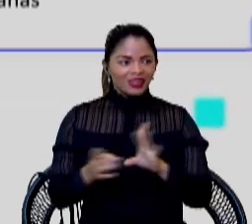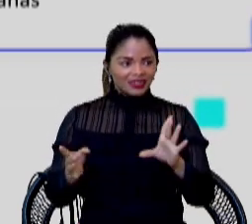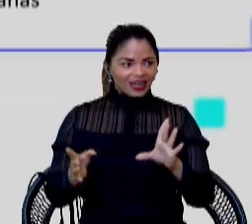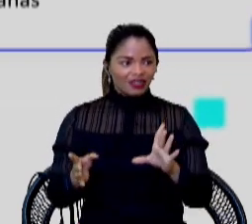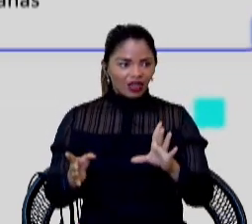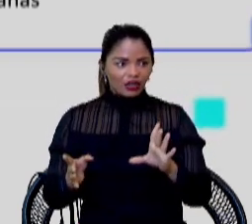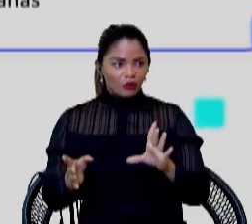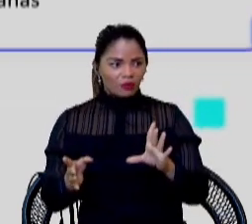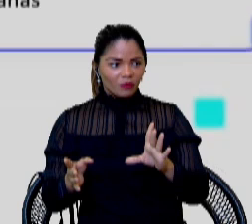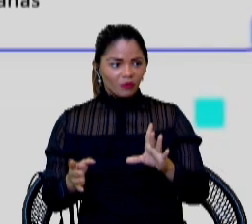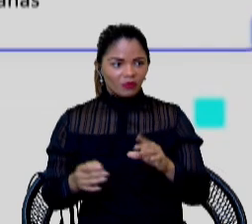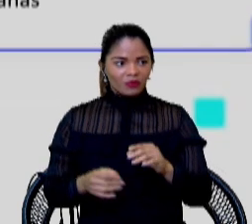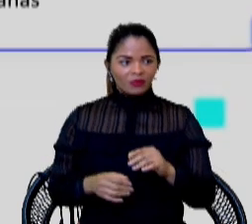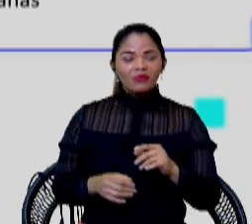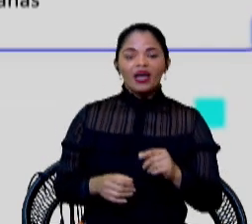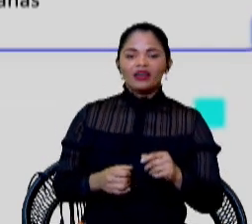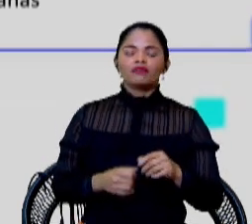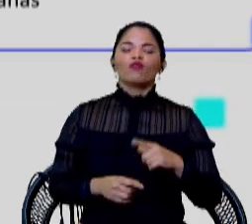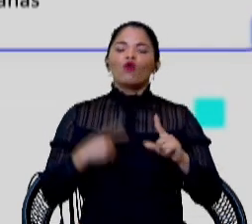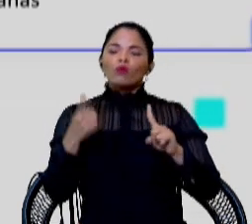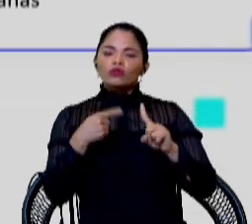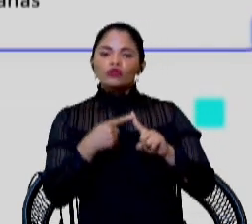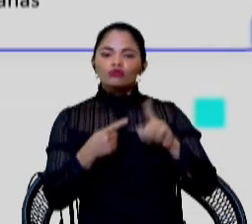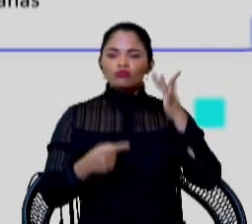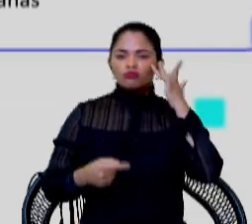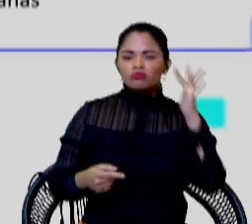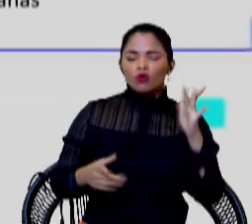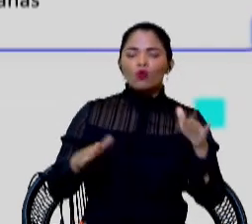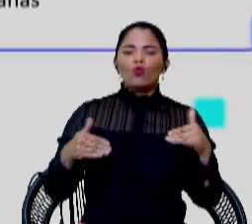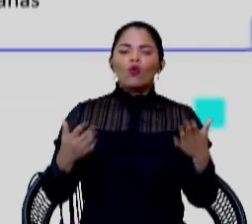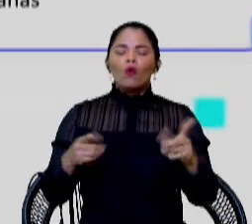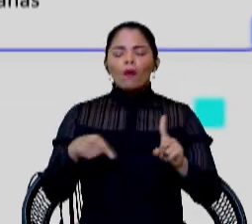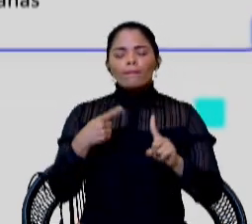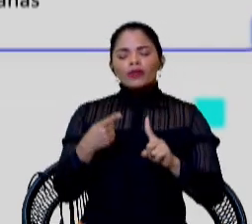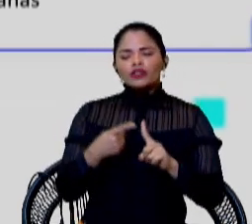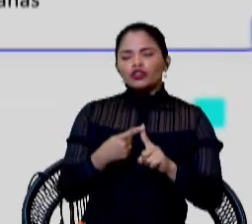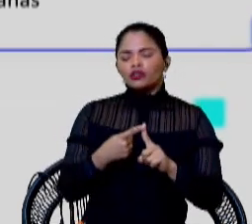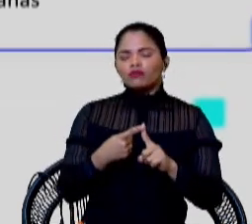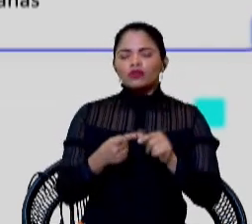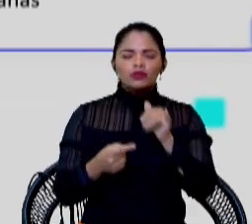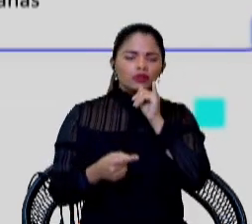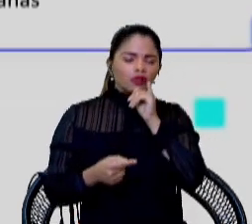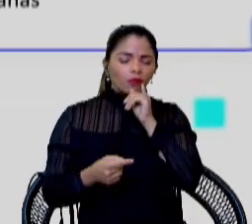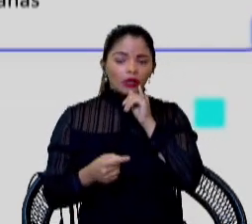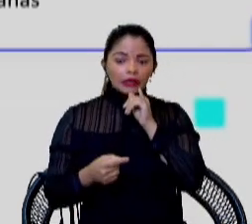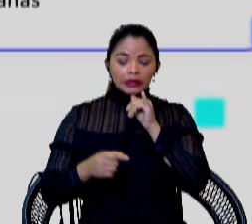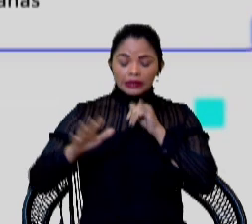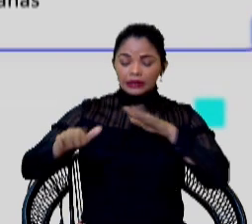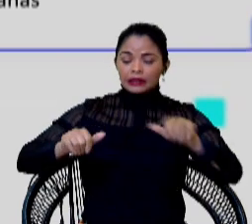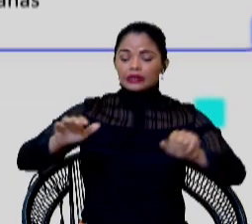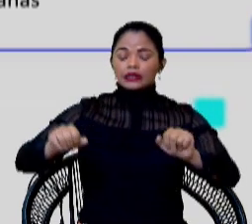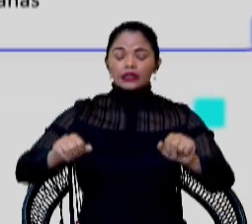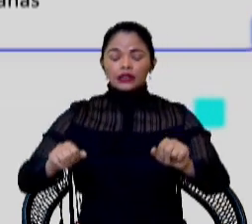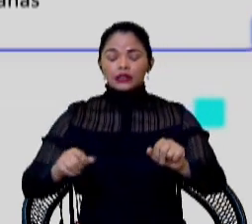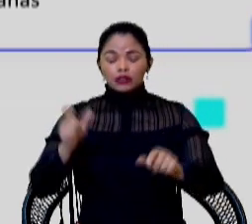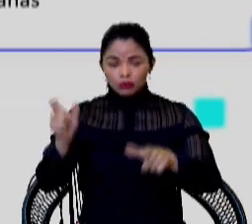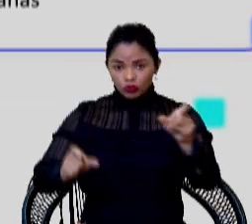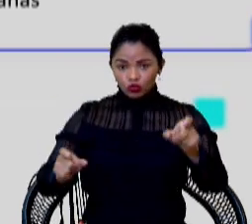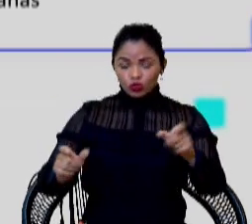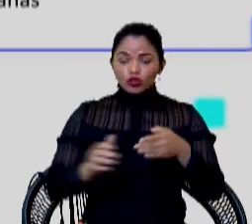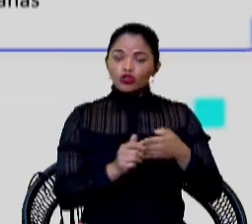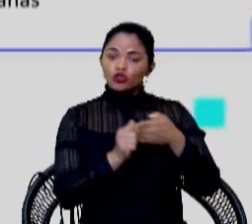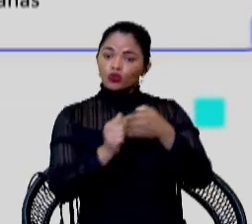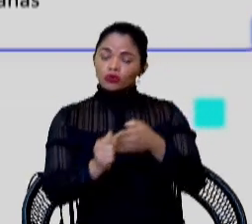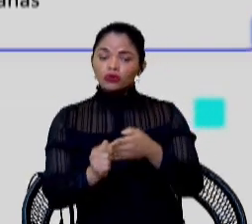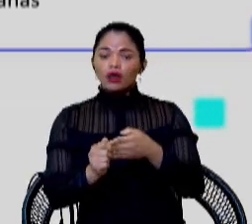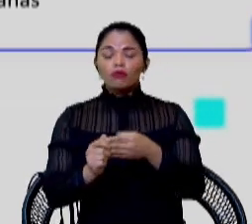Eu não coloquei o objetivo aqui, mas nesse caso, o objetivo seria tráfego. Então, eu quero levar as pessoas para o meu site para elas comprarem